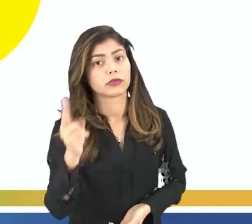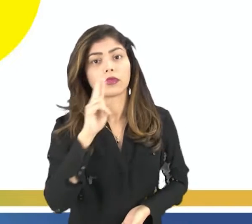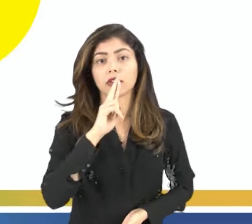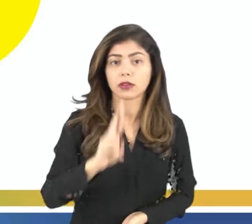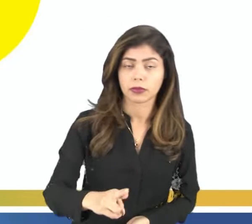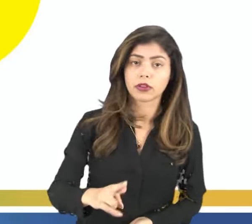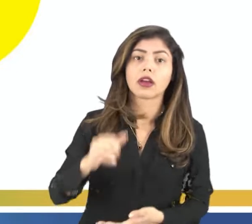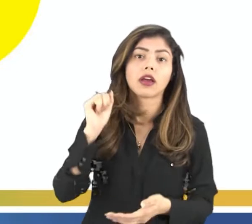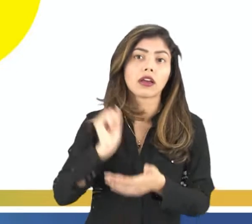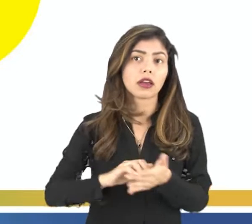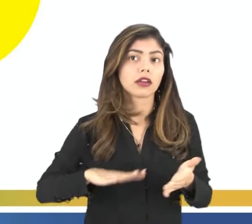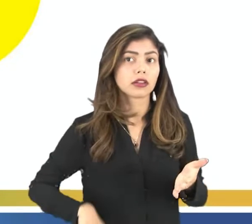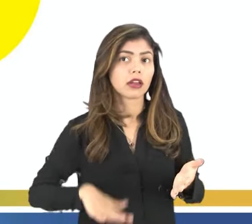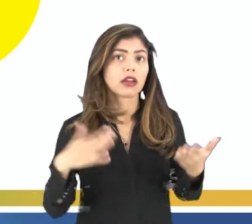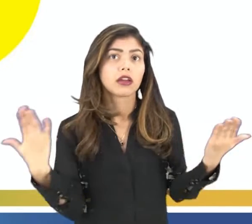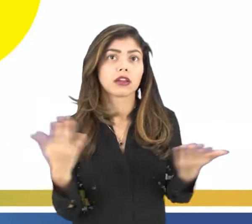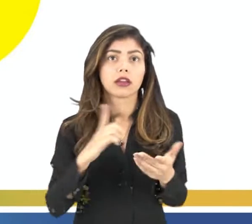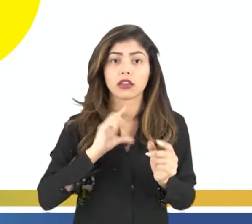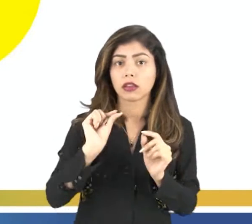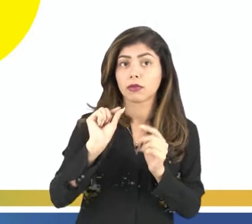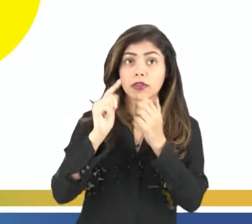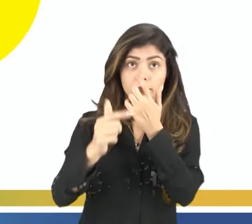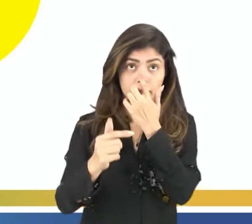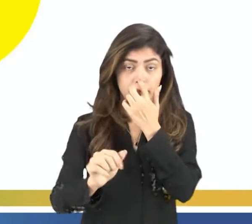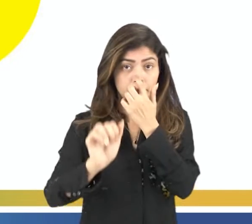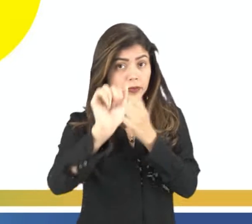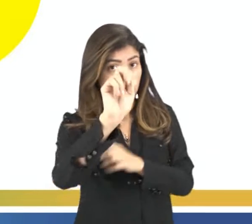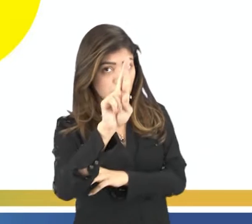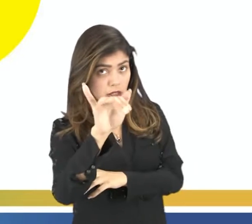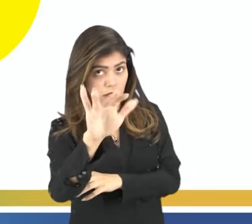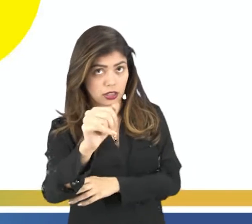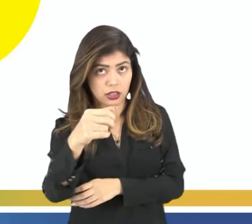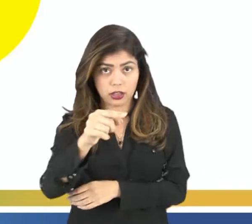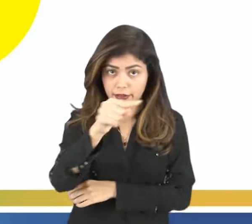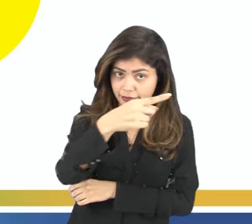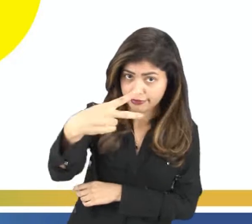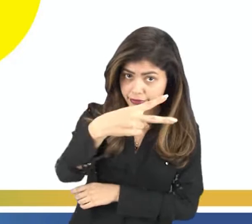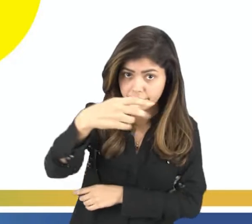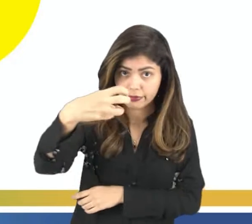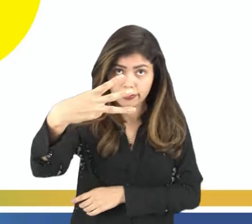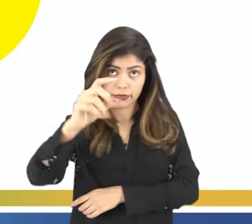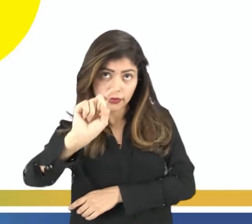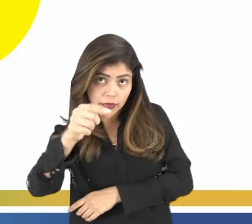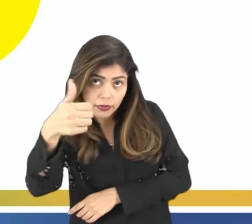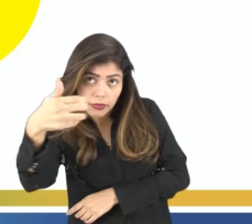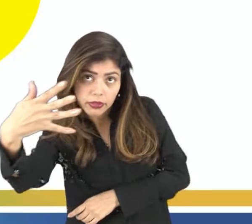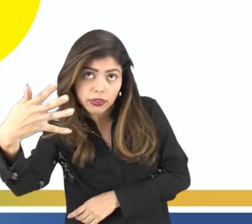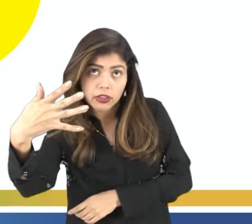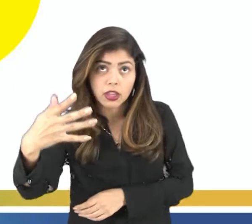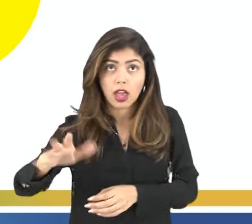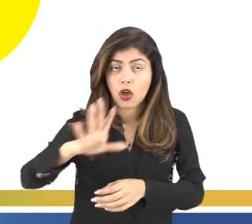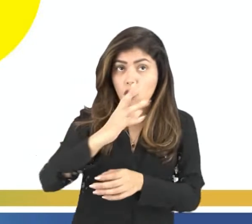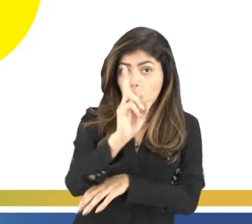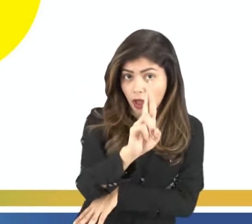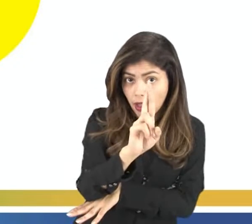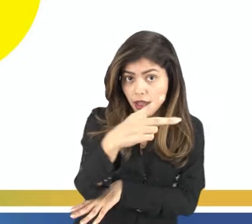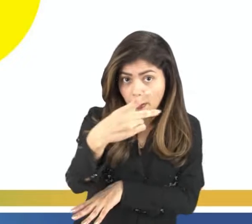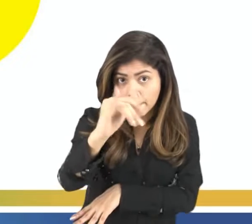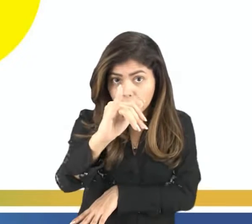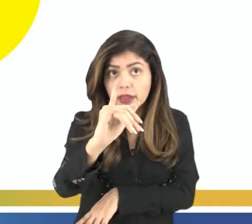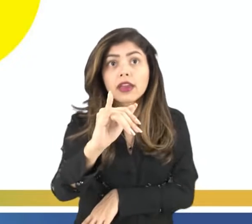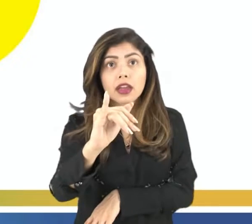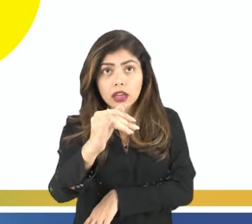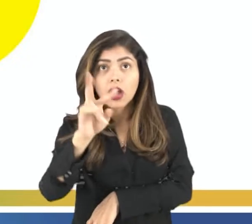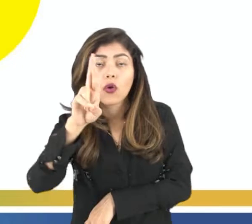a resolução dessa questão, assim temos a área do círculo igual a 3,14, que é o valor do π, e o